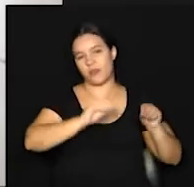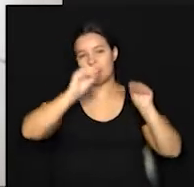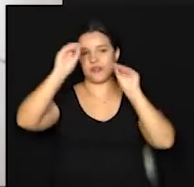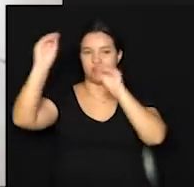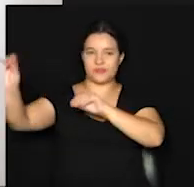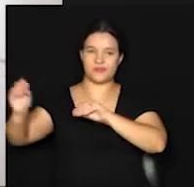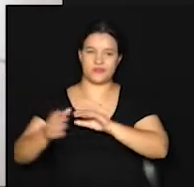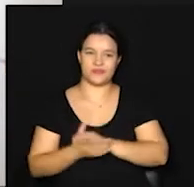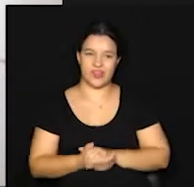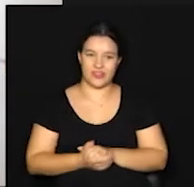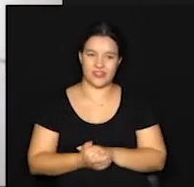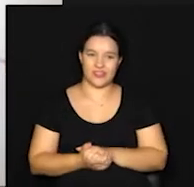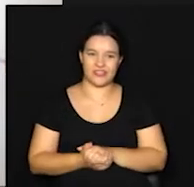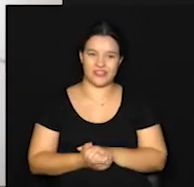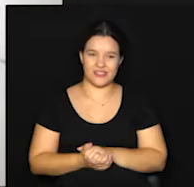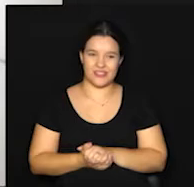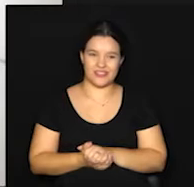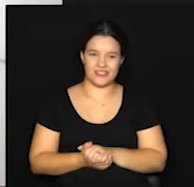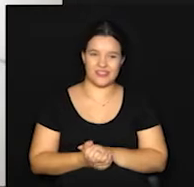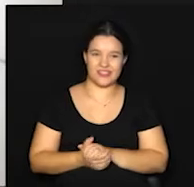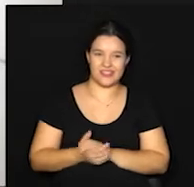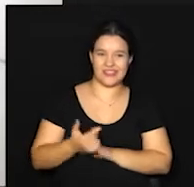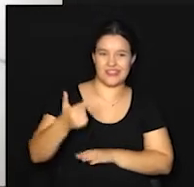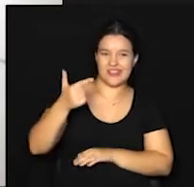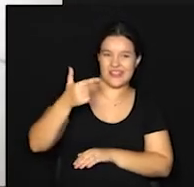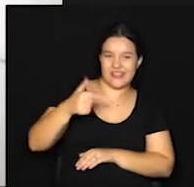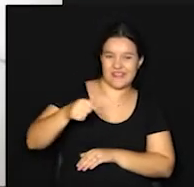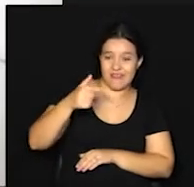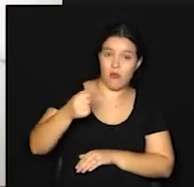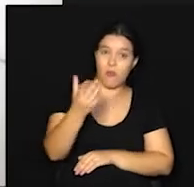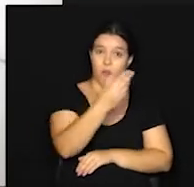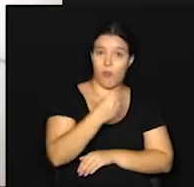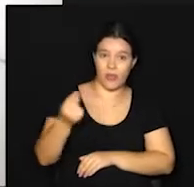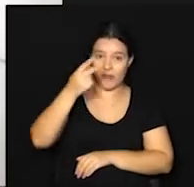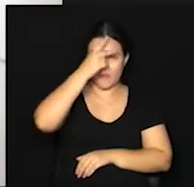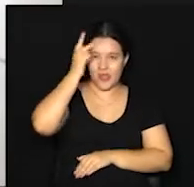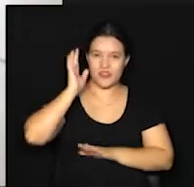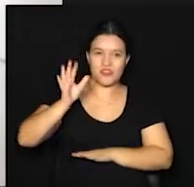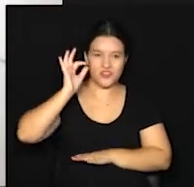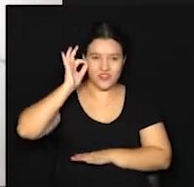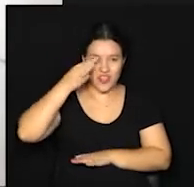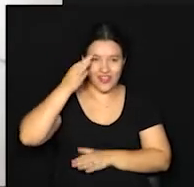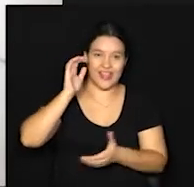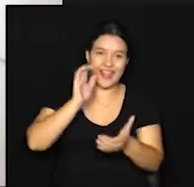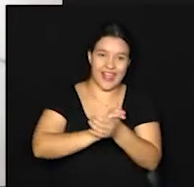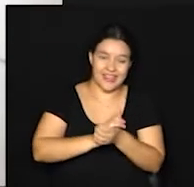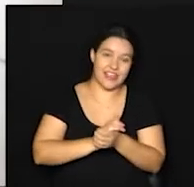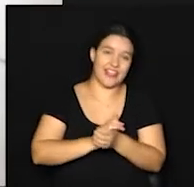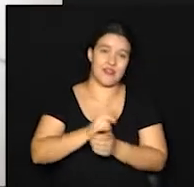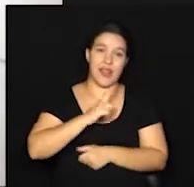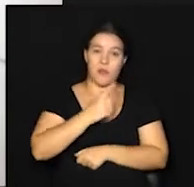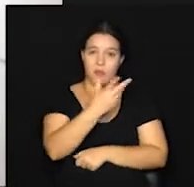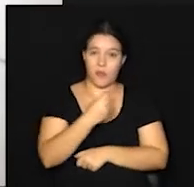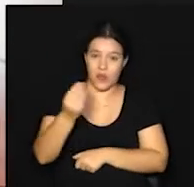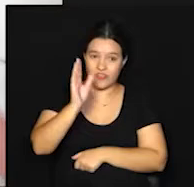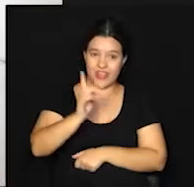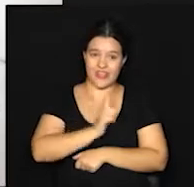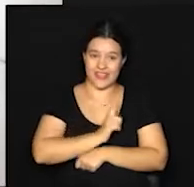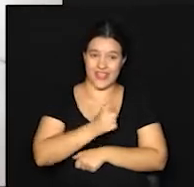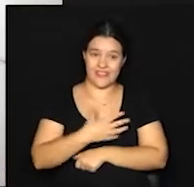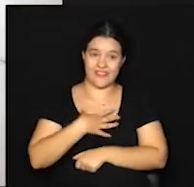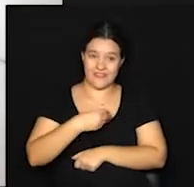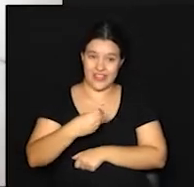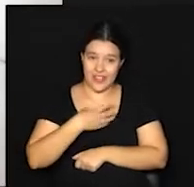estar dentro, porque eu deveria estar casada. Com 27 anos, eu deveria estar casada e com filhos. De acordo com o padrão, né? Da